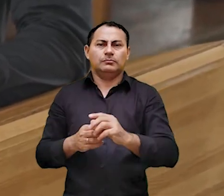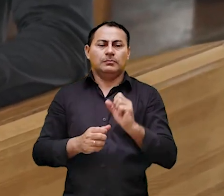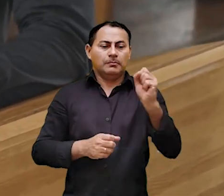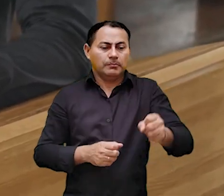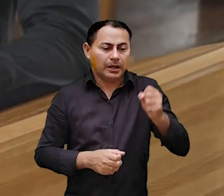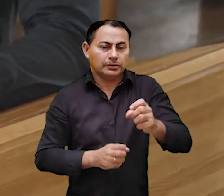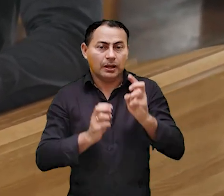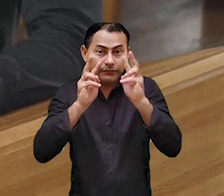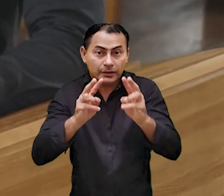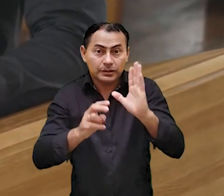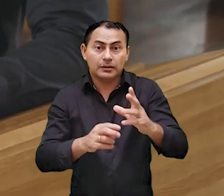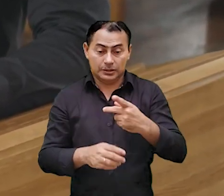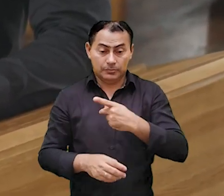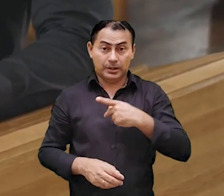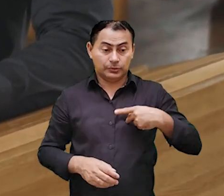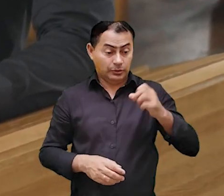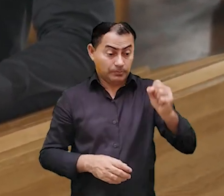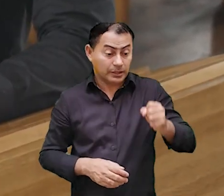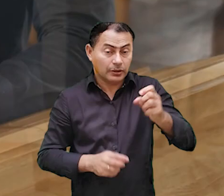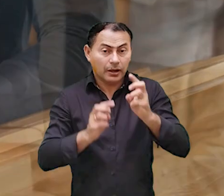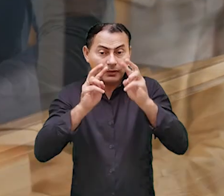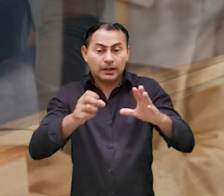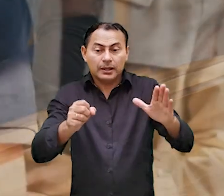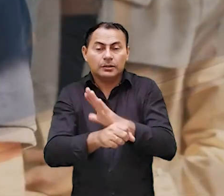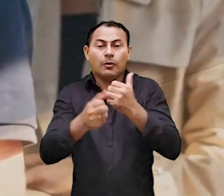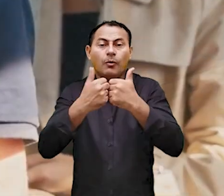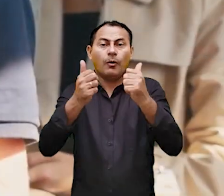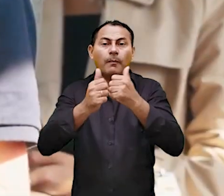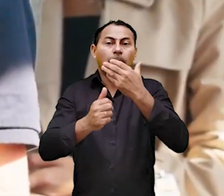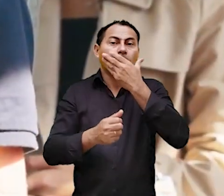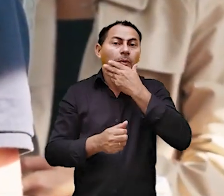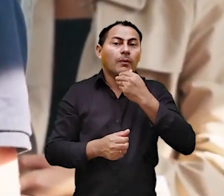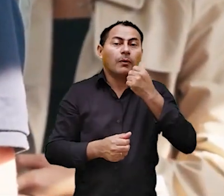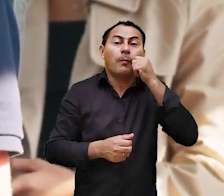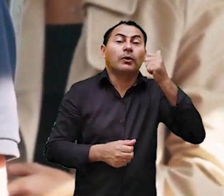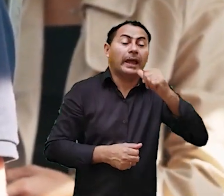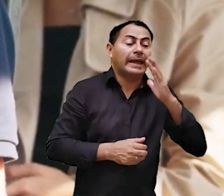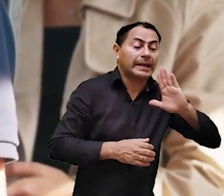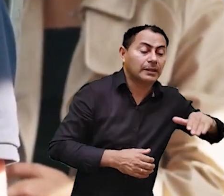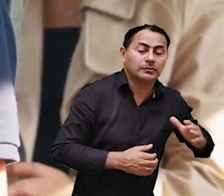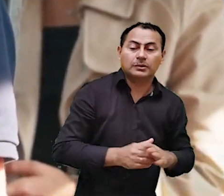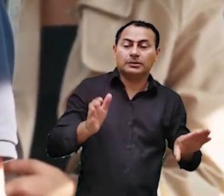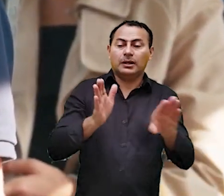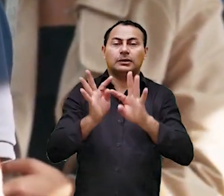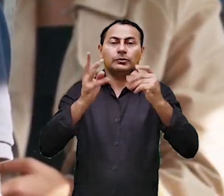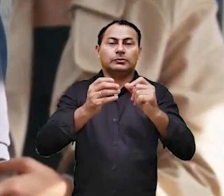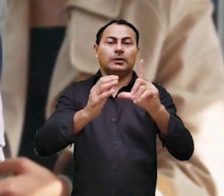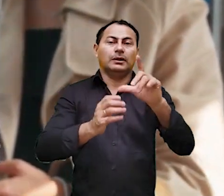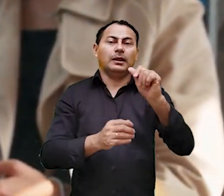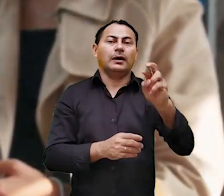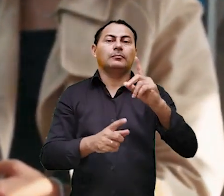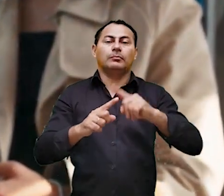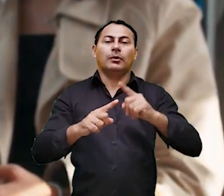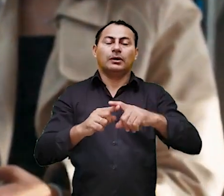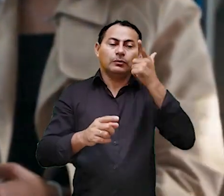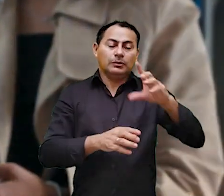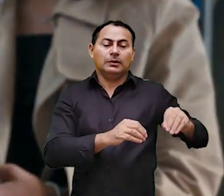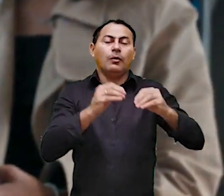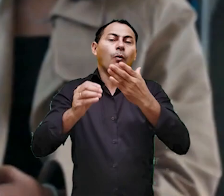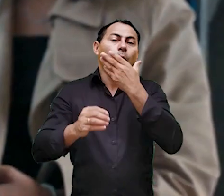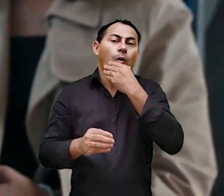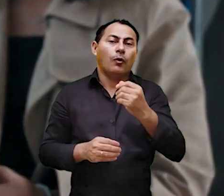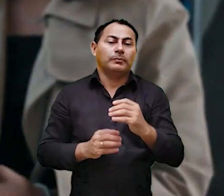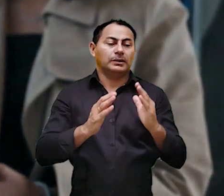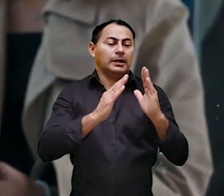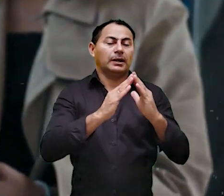genérica. Como pastor, já observei isso. Se você tentar encher um ônibus com mulheres e crianças, não atingirá todo o lar, porque não